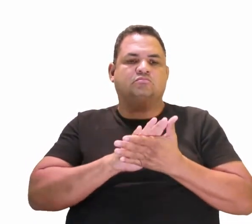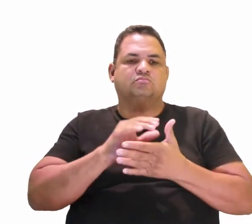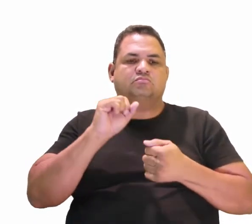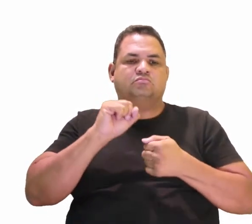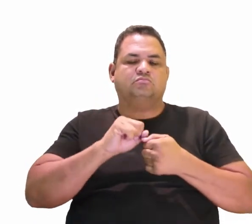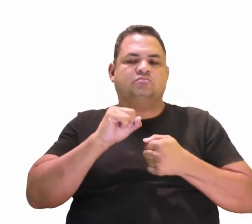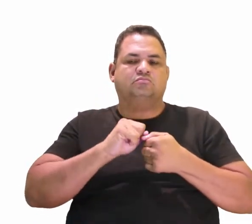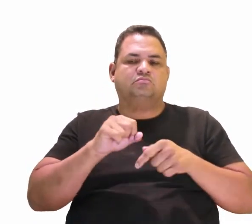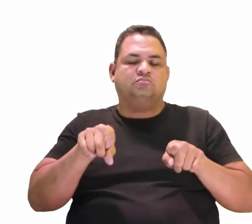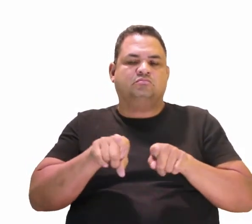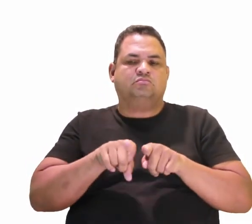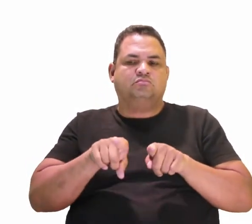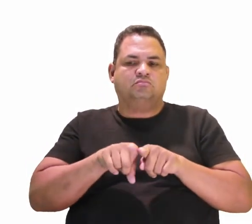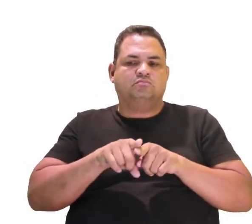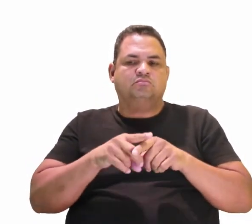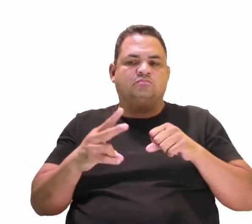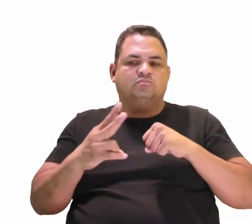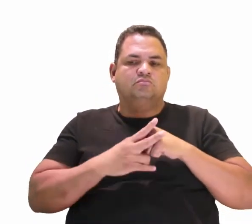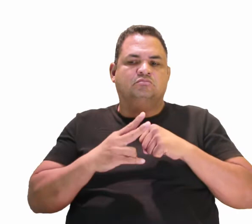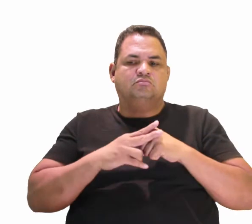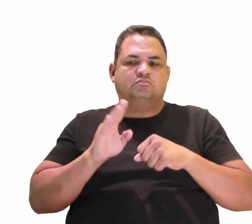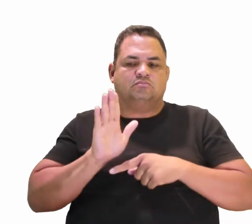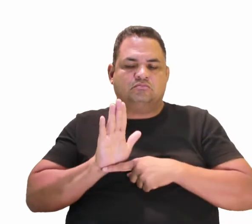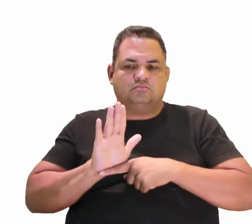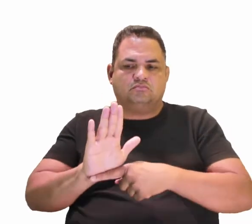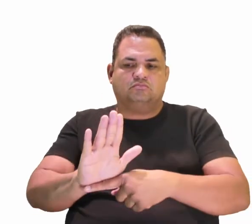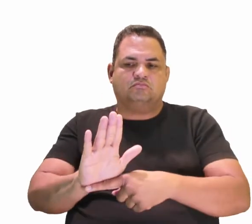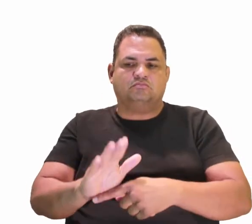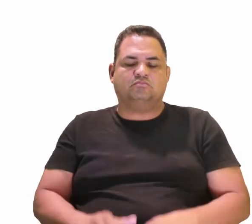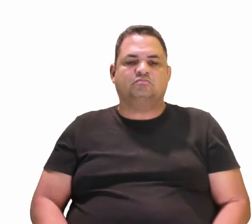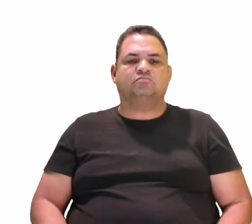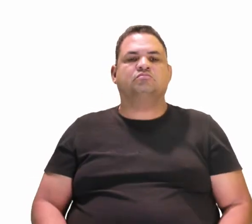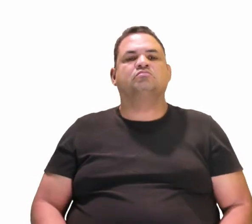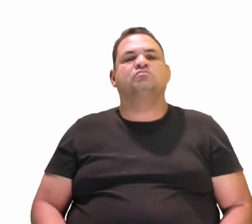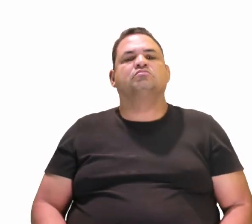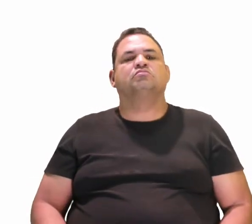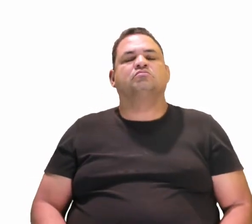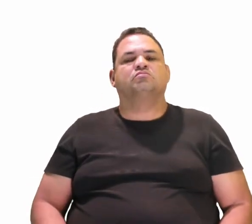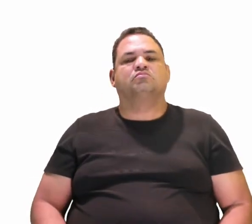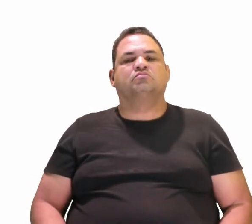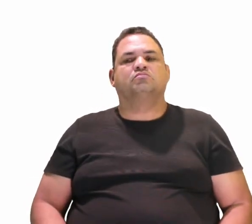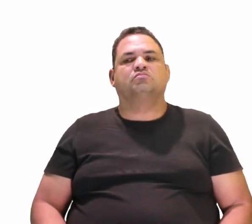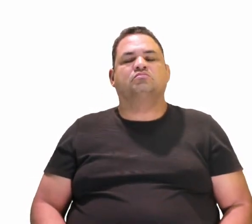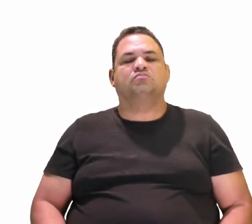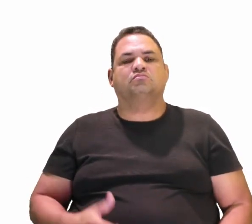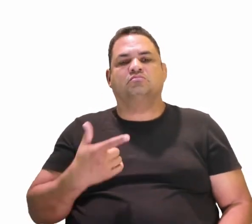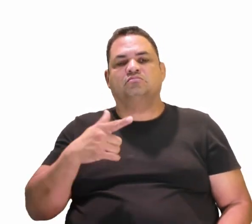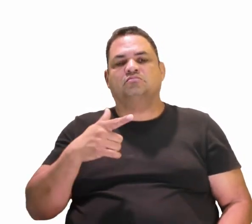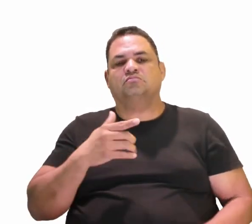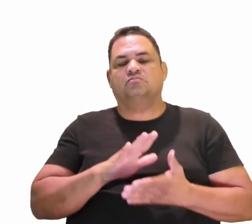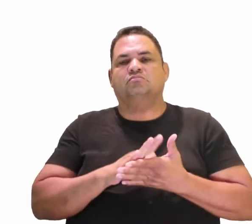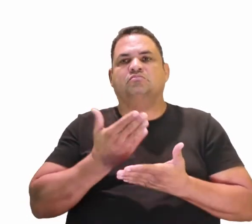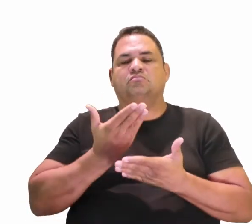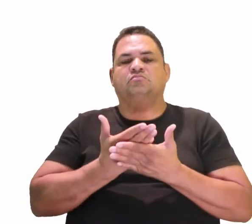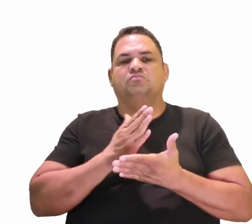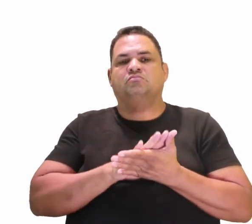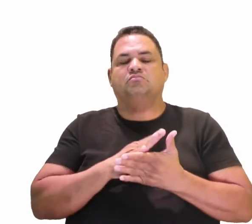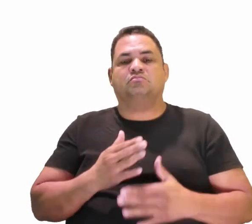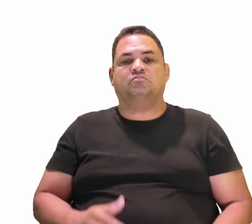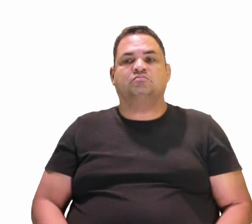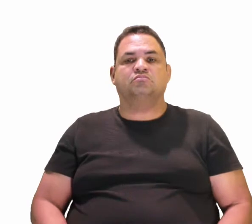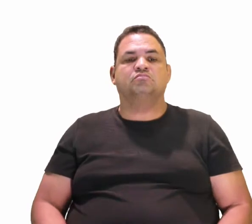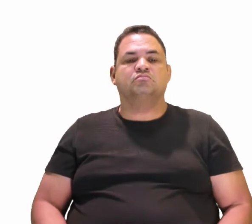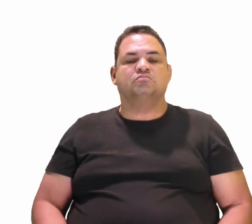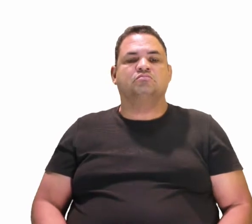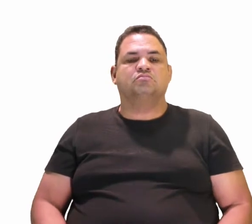certo? E também ele é um verbo auxiliar, que ele auxilia ali, entendeu? Ele não tem exatamente uma tradução como verbo